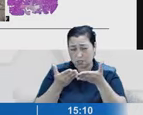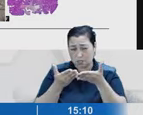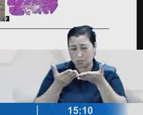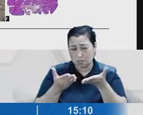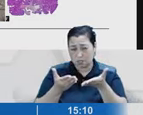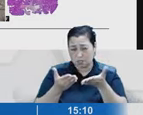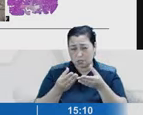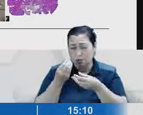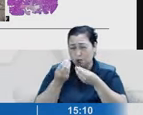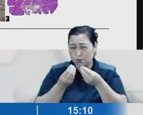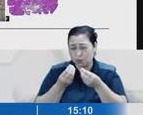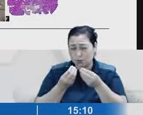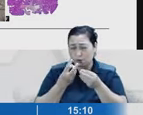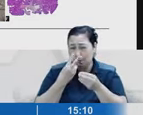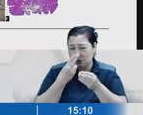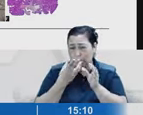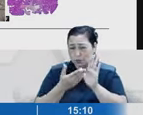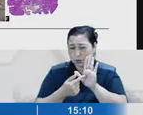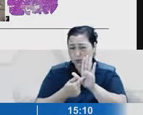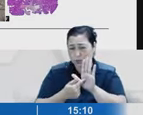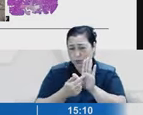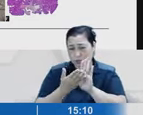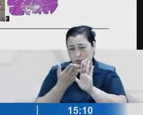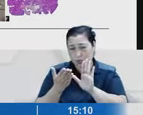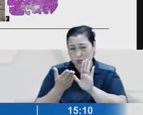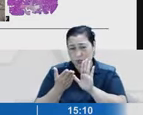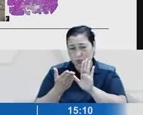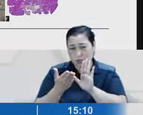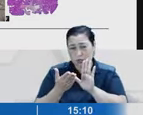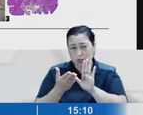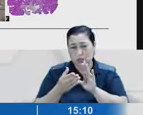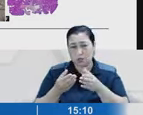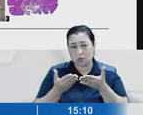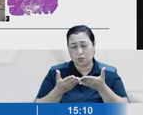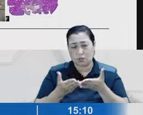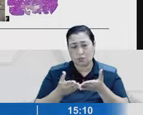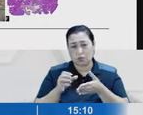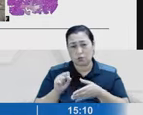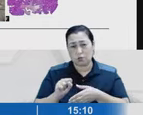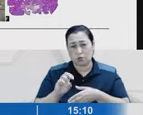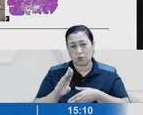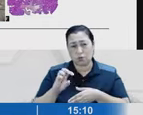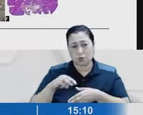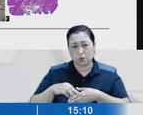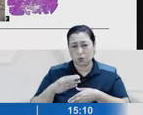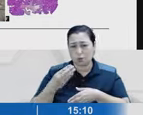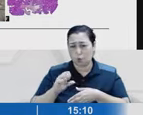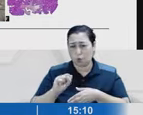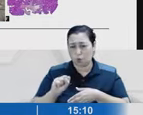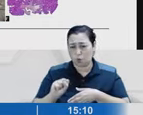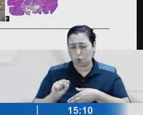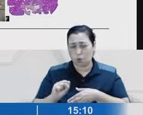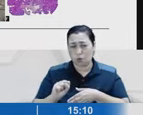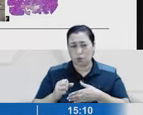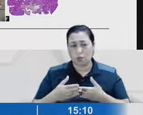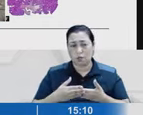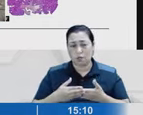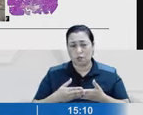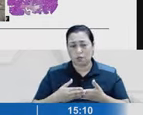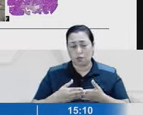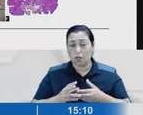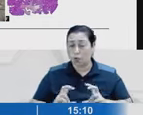a ressecção muito parecida com essa daqui, ó, que é a ressecção de submucosa. Isso é para o câncer